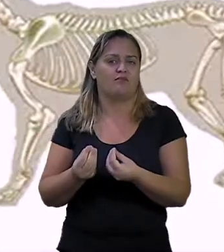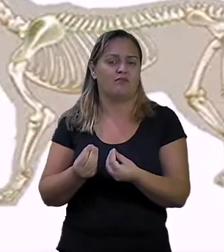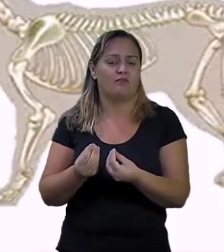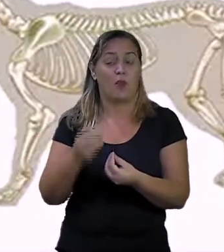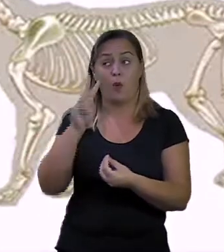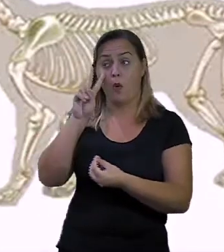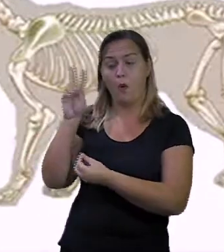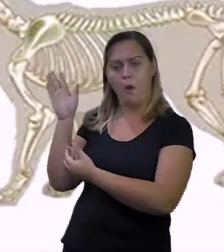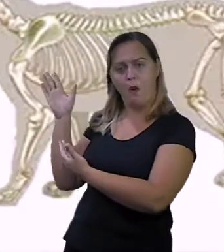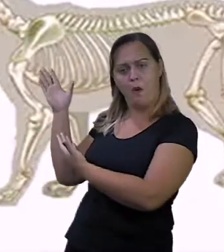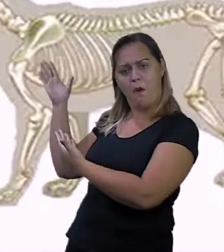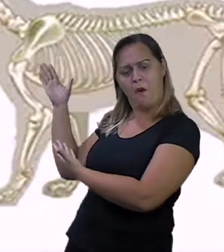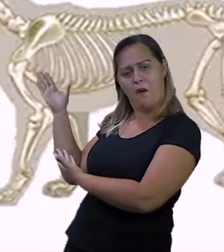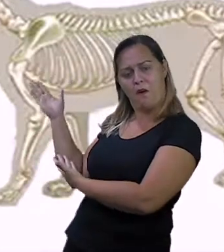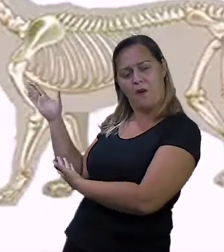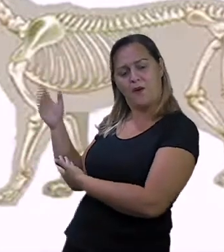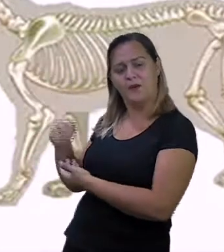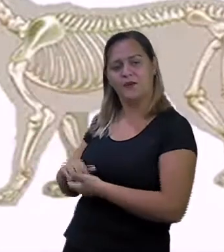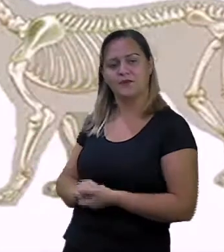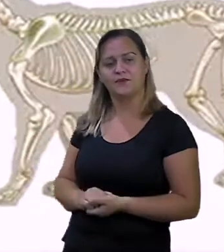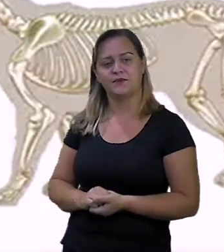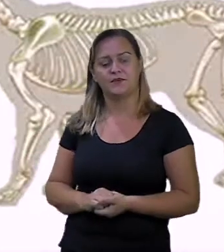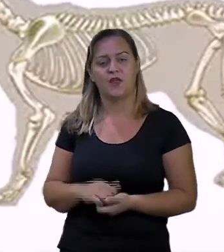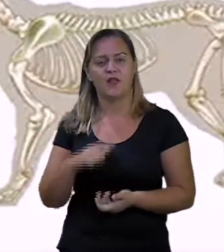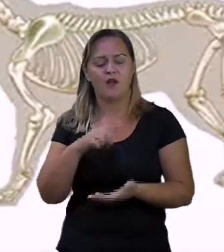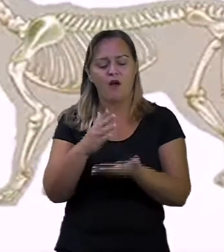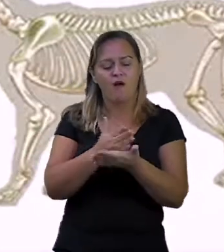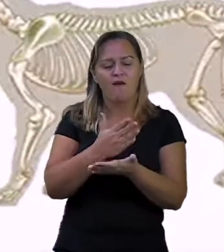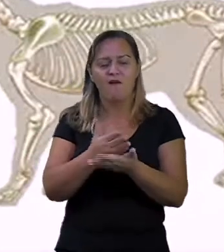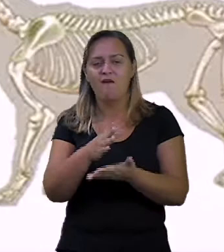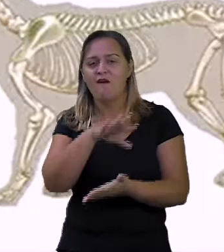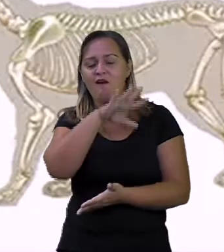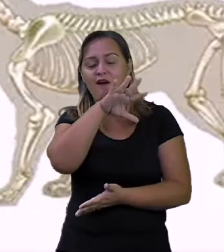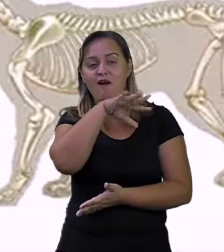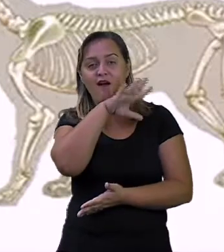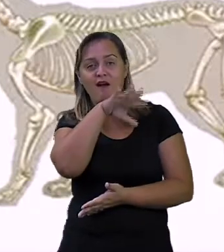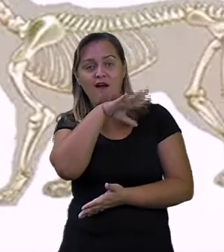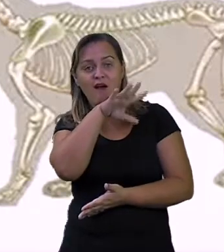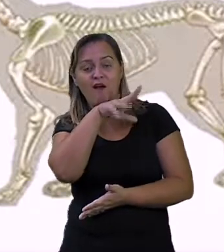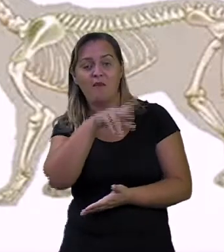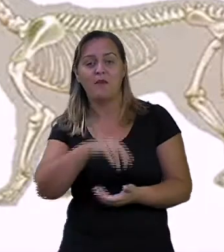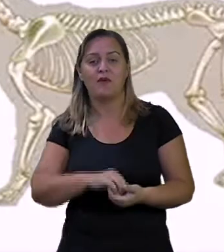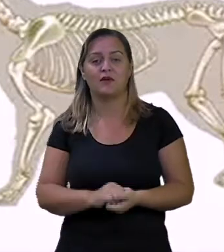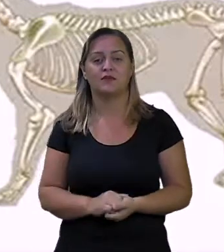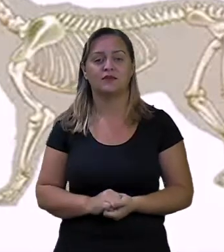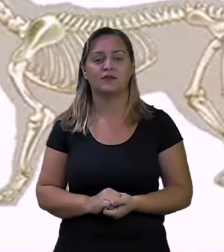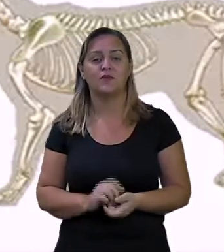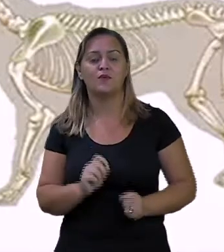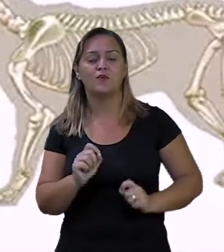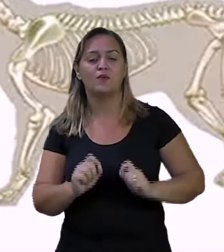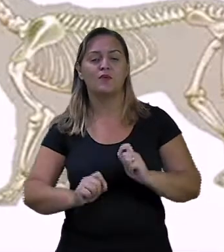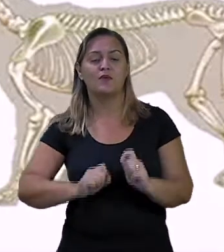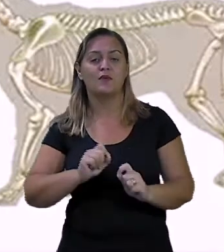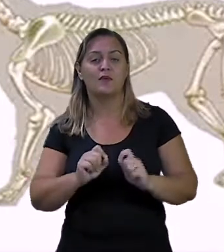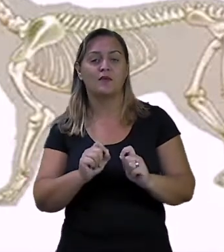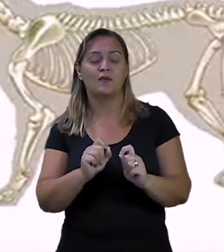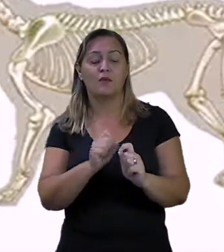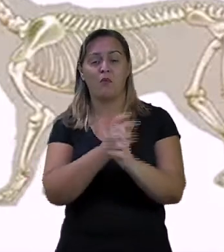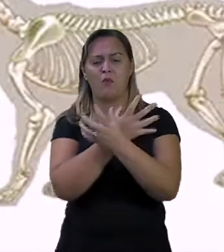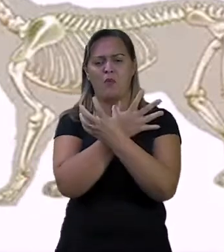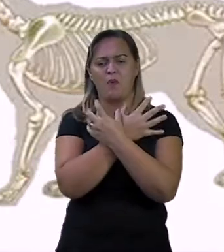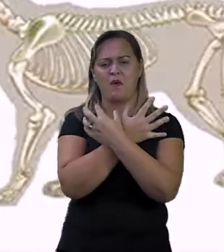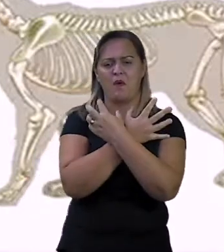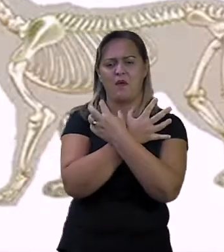nossa imagem, nós temos a presença de alguns indivíduos aonde o esqueleto